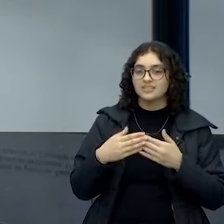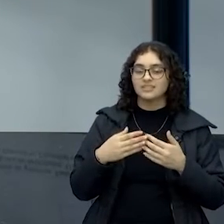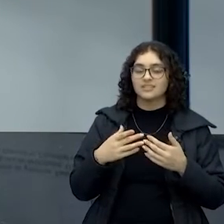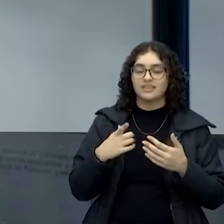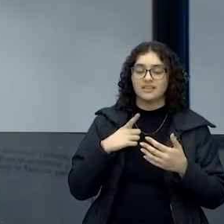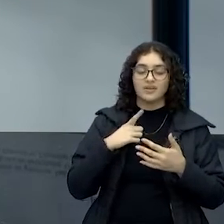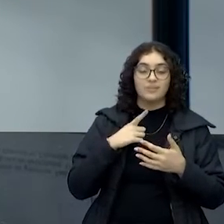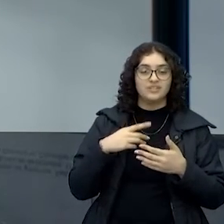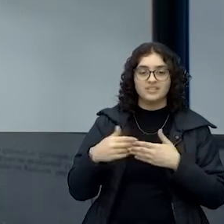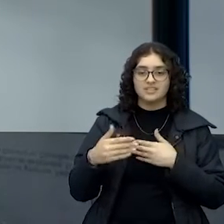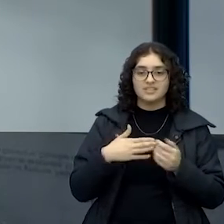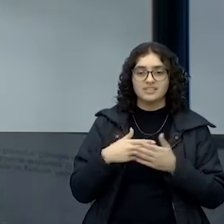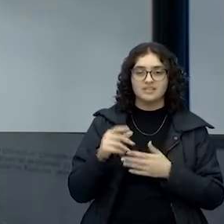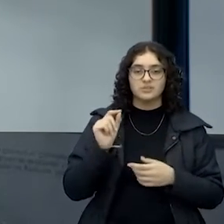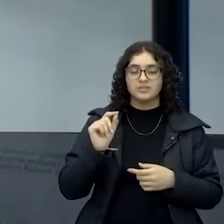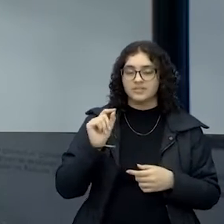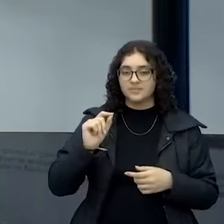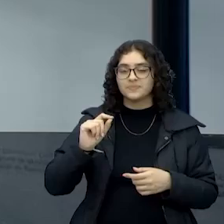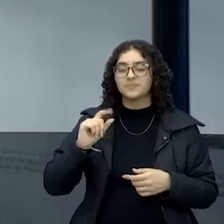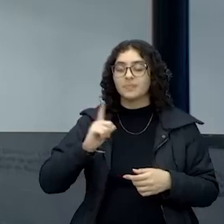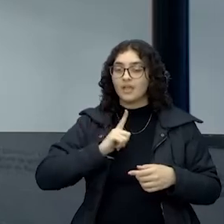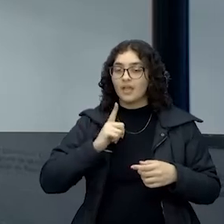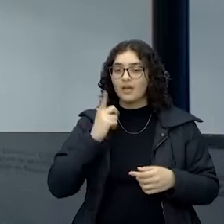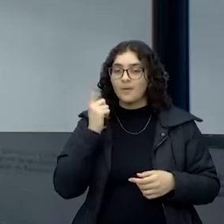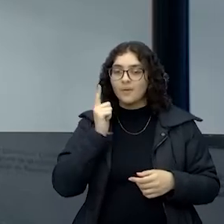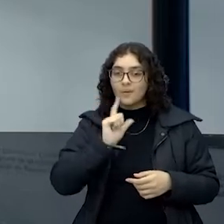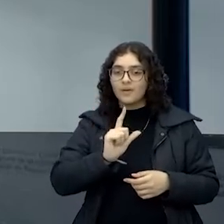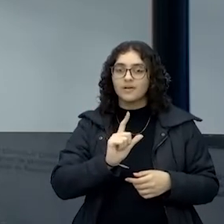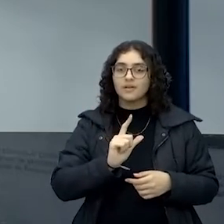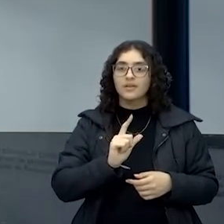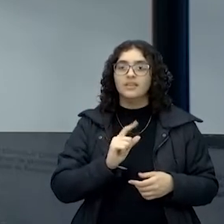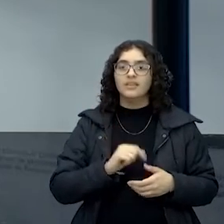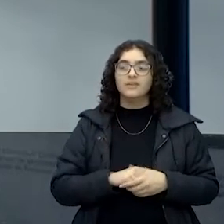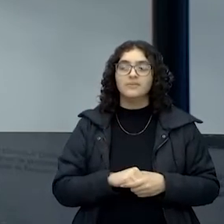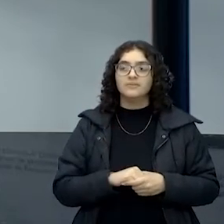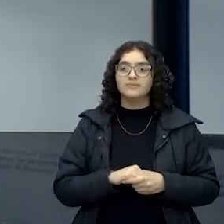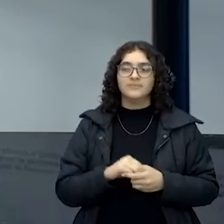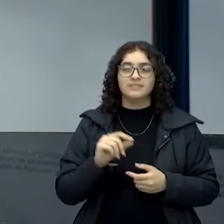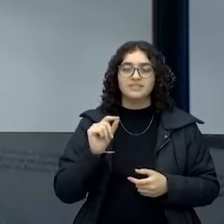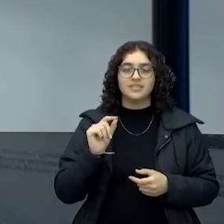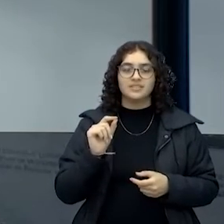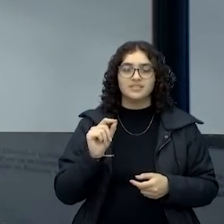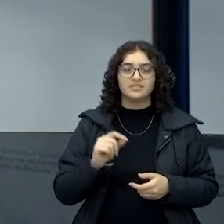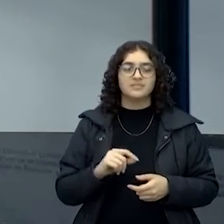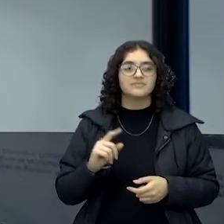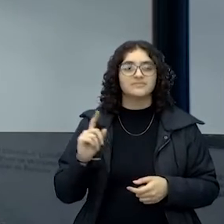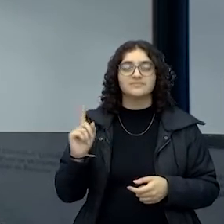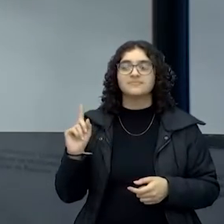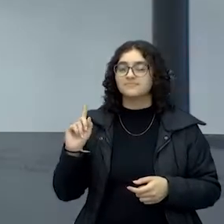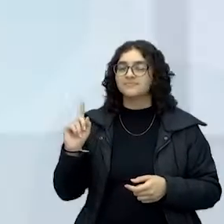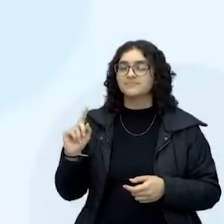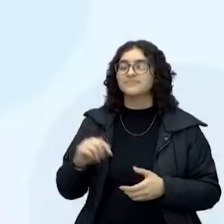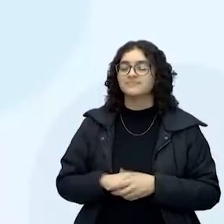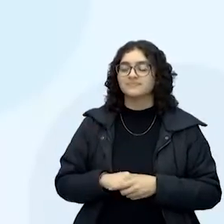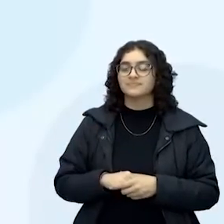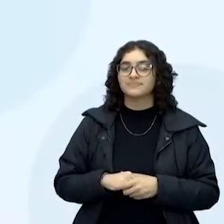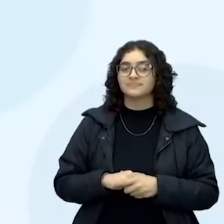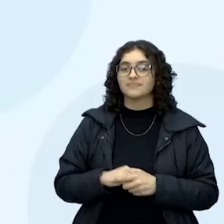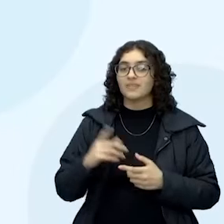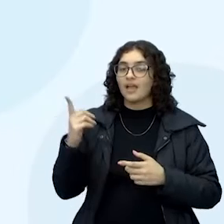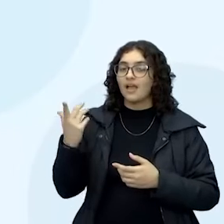lá em Atenas. Então, era só uma minoria de homens. Tudo bem? Vamos avançar mais um pouquinho. Então,